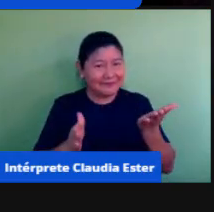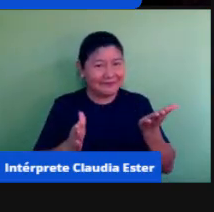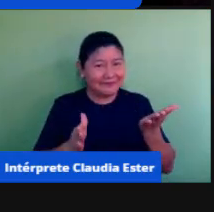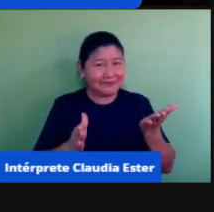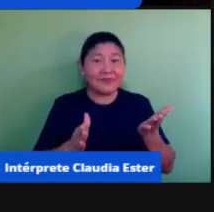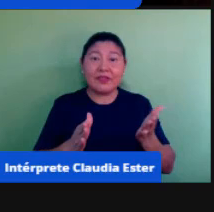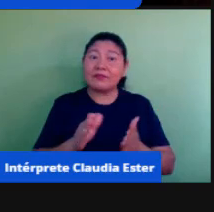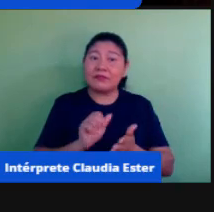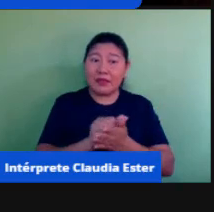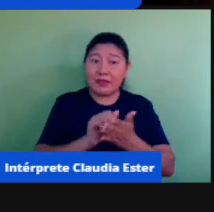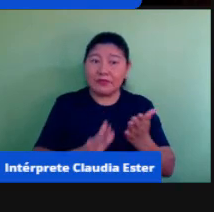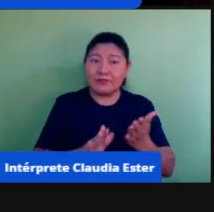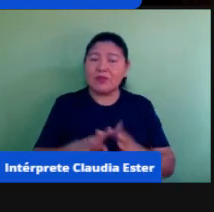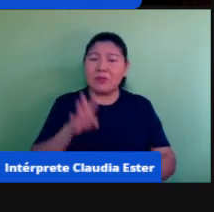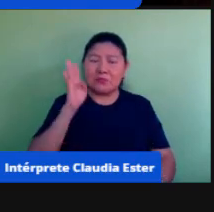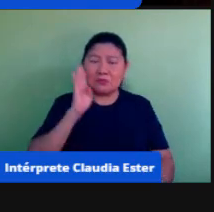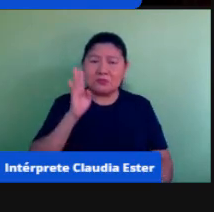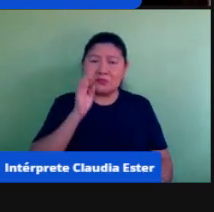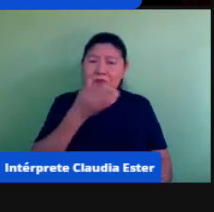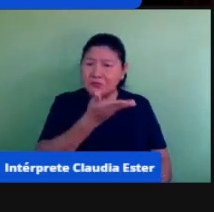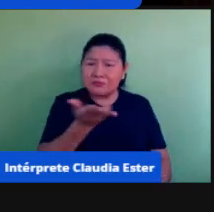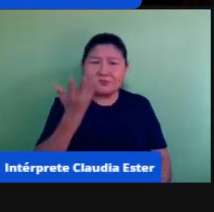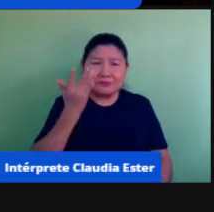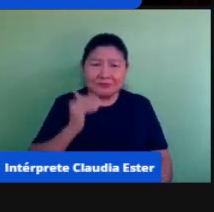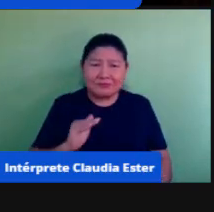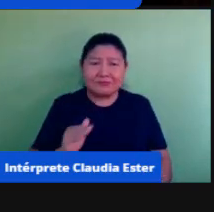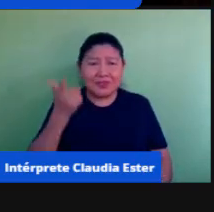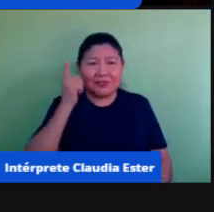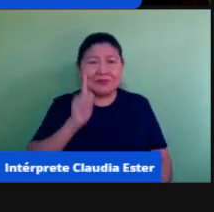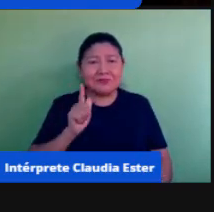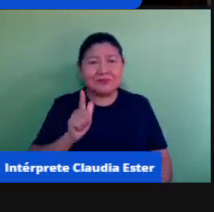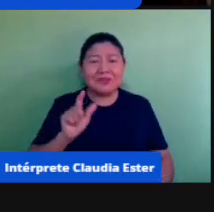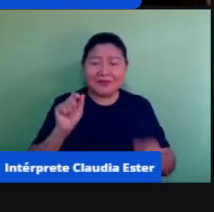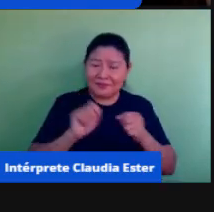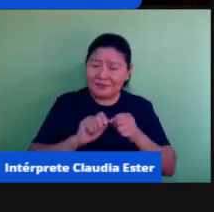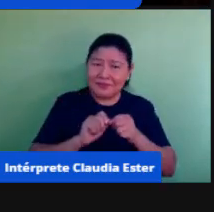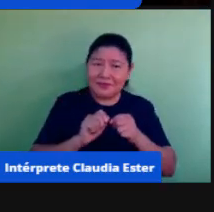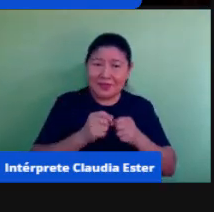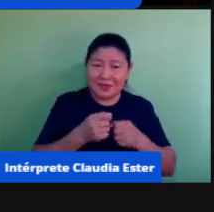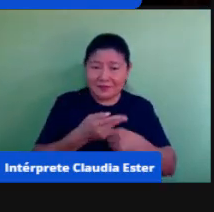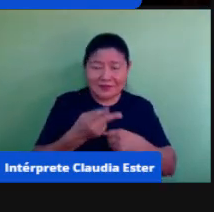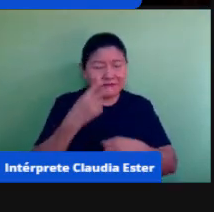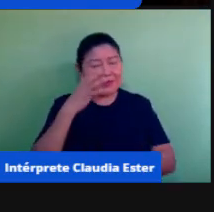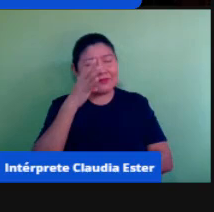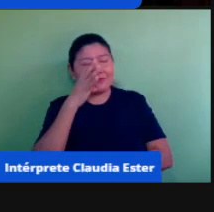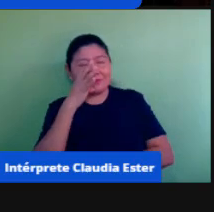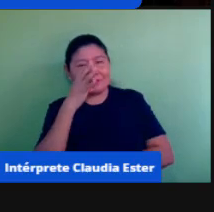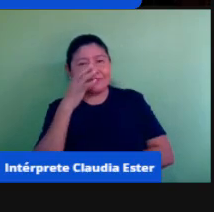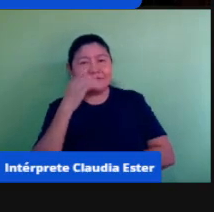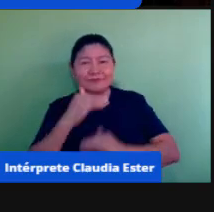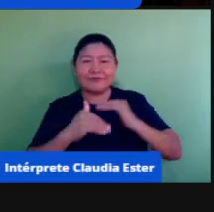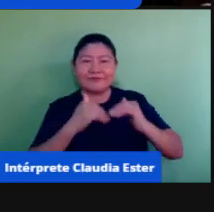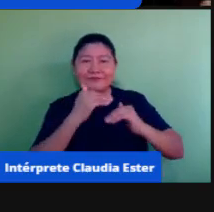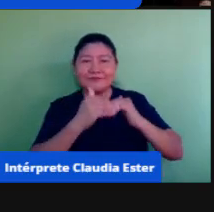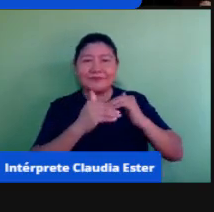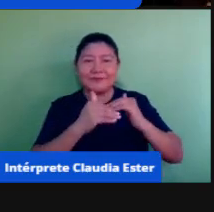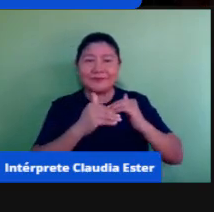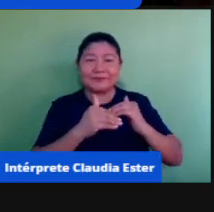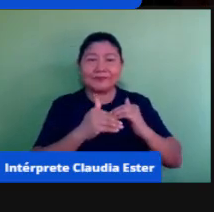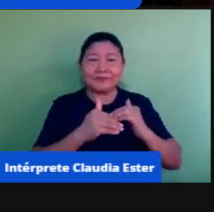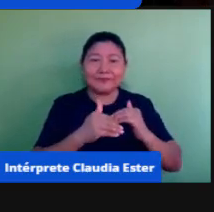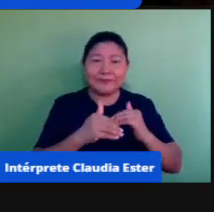é muito legal que seus alunos conseguem participar, sim, você consegue acompanhar. E se você dá aula também lá para o 5º